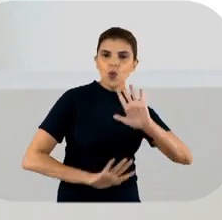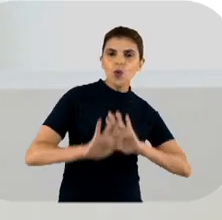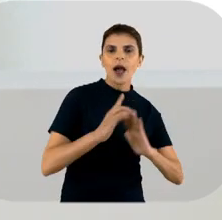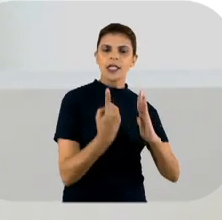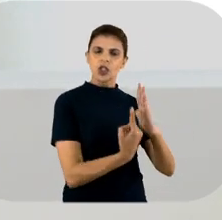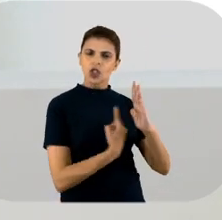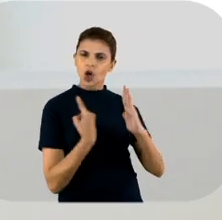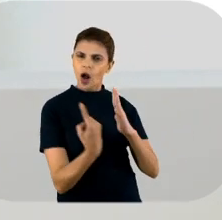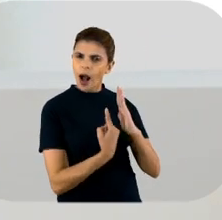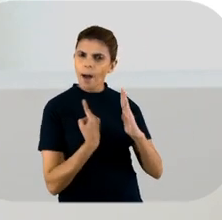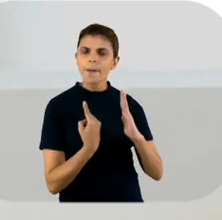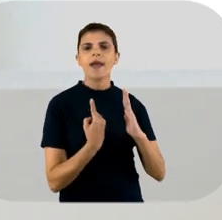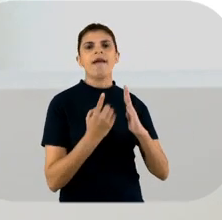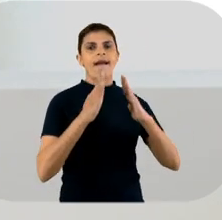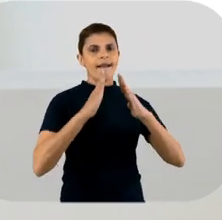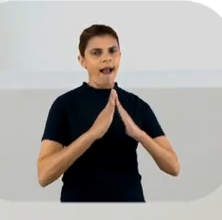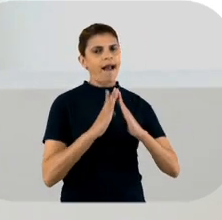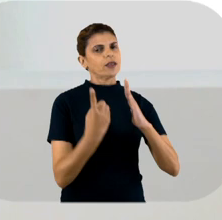isolamento social,